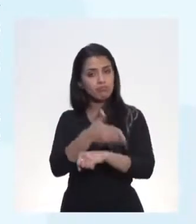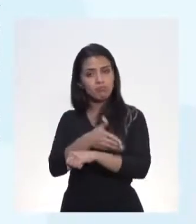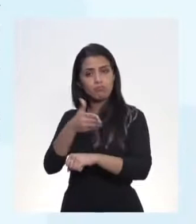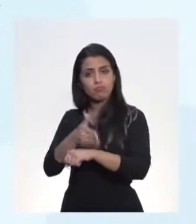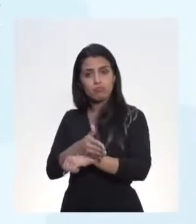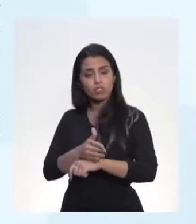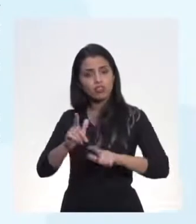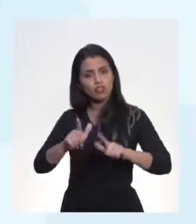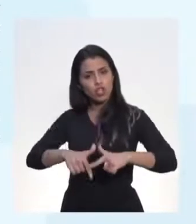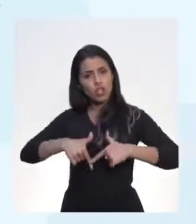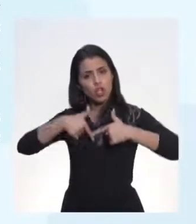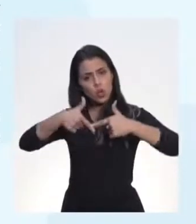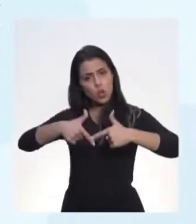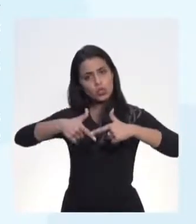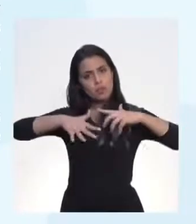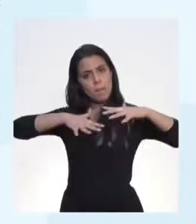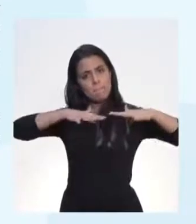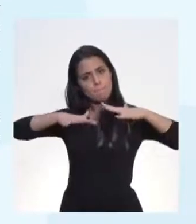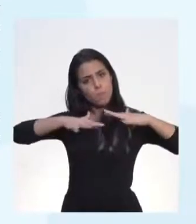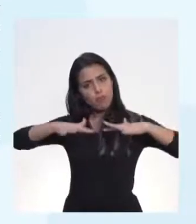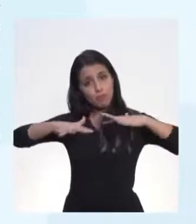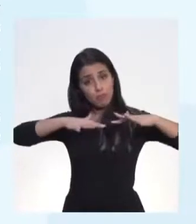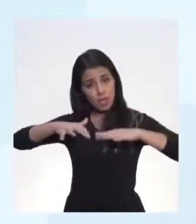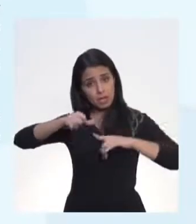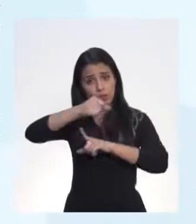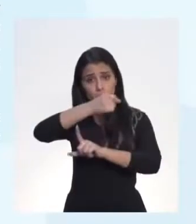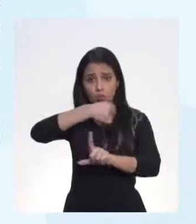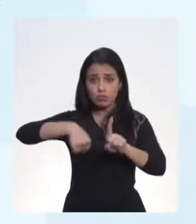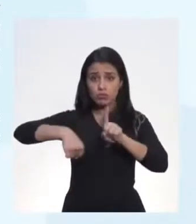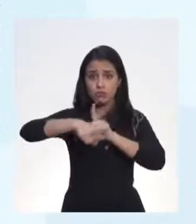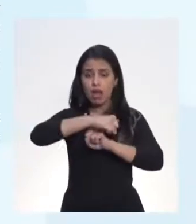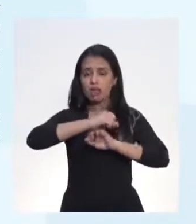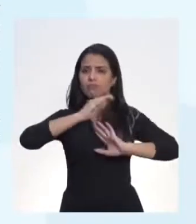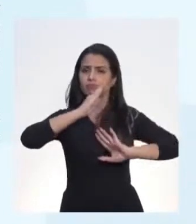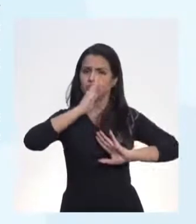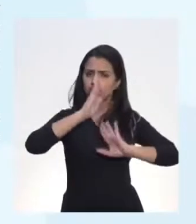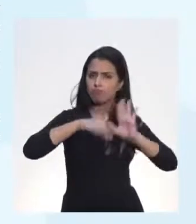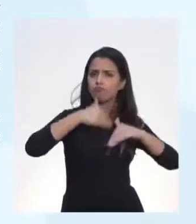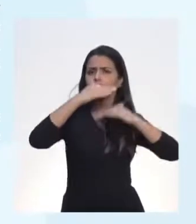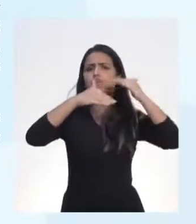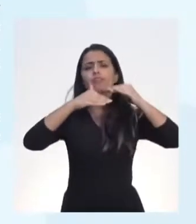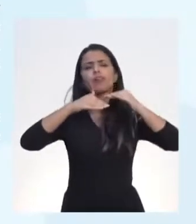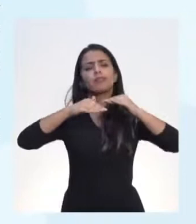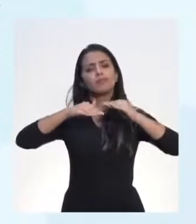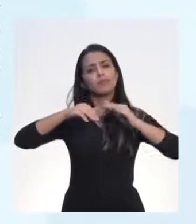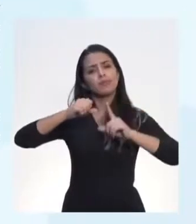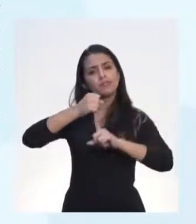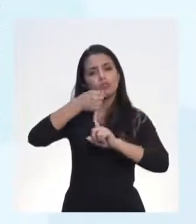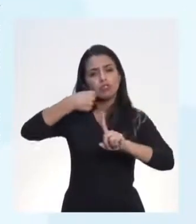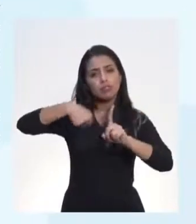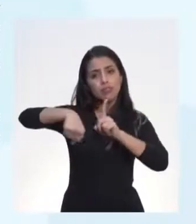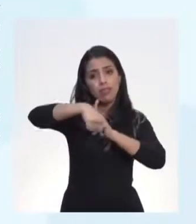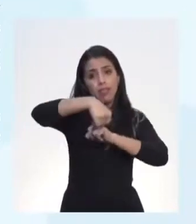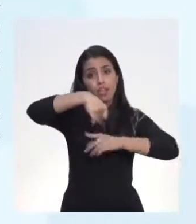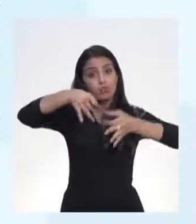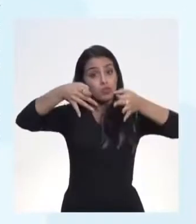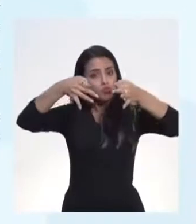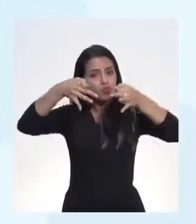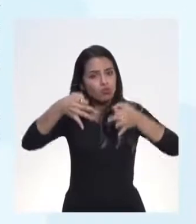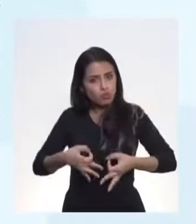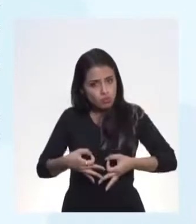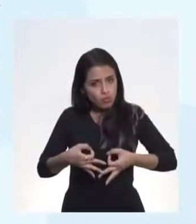movimentos sociais colaboram na construção de uma sociedade mais justa